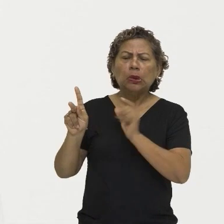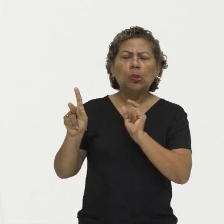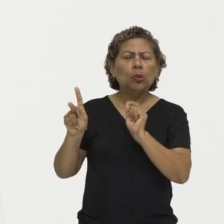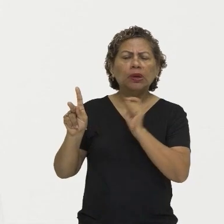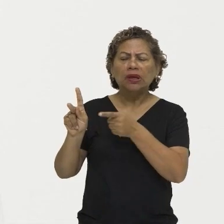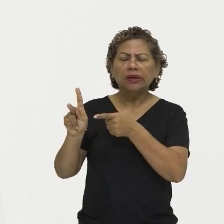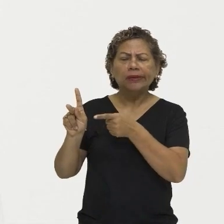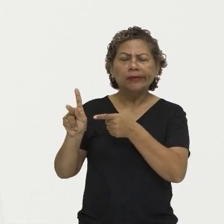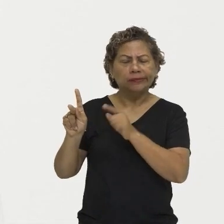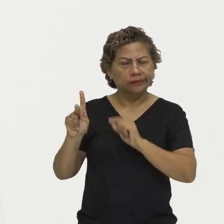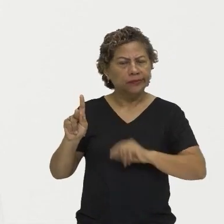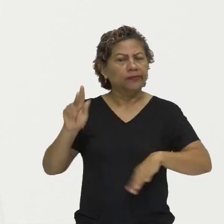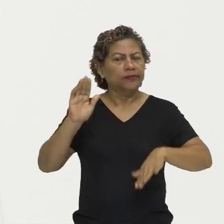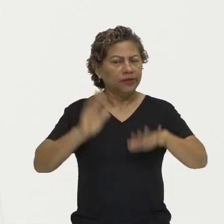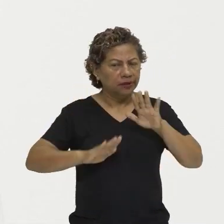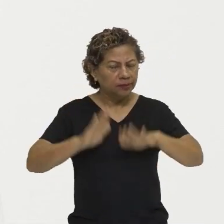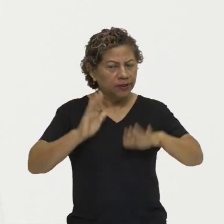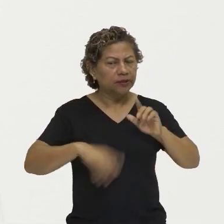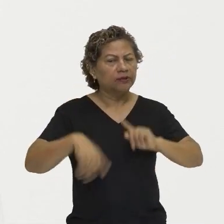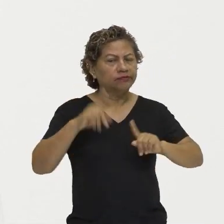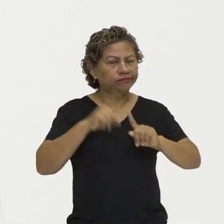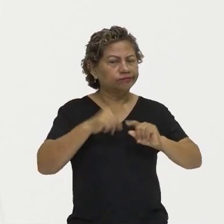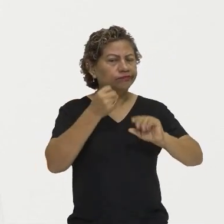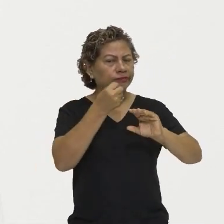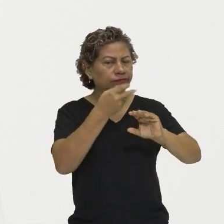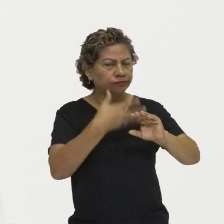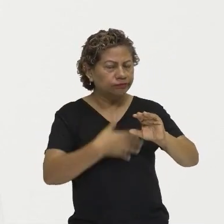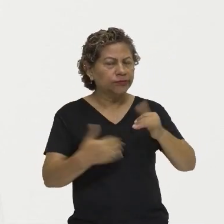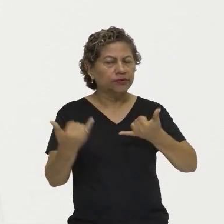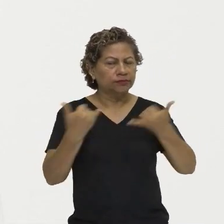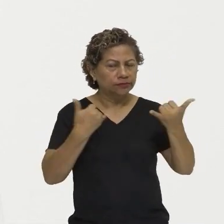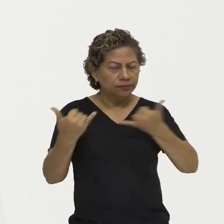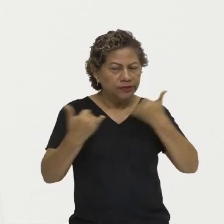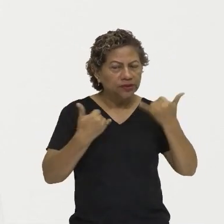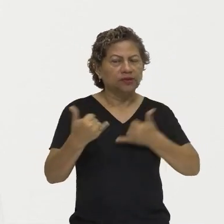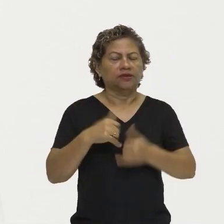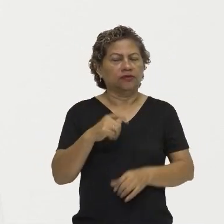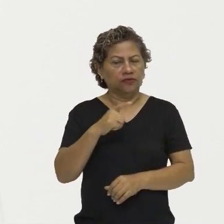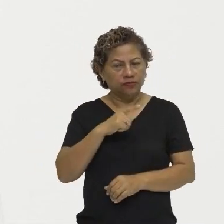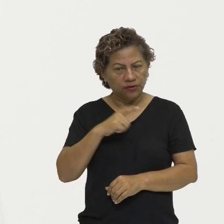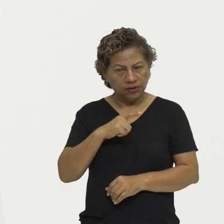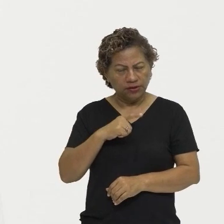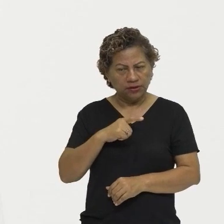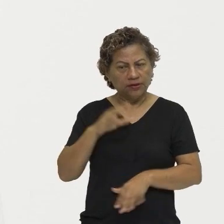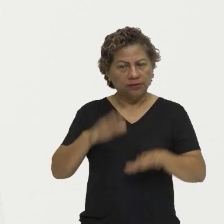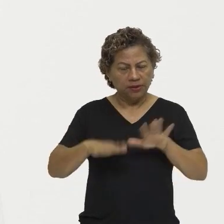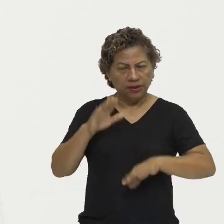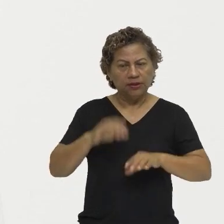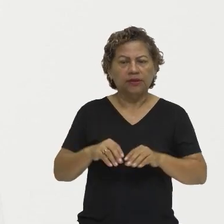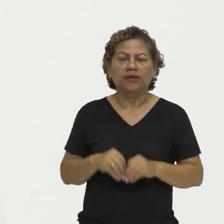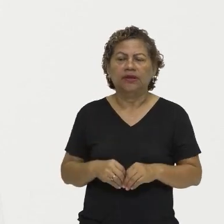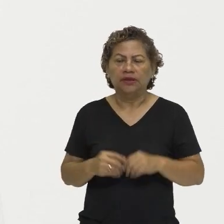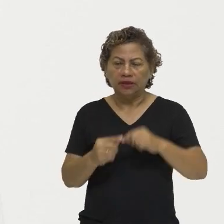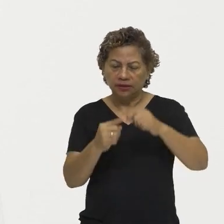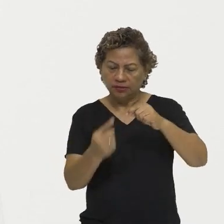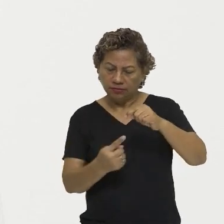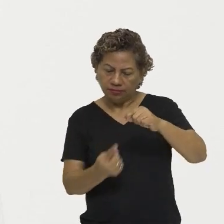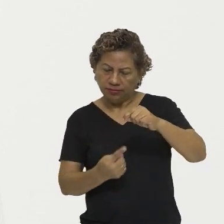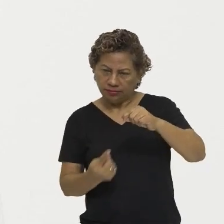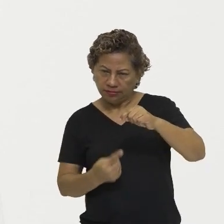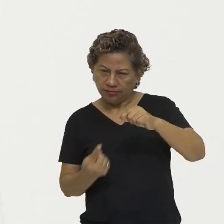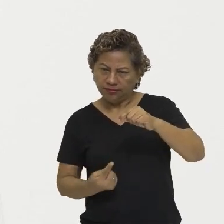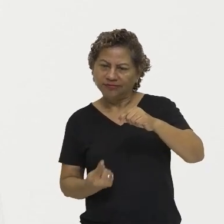que depende das características desse corpo elástico ou dessa mola. Você